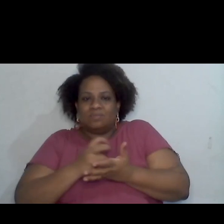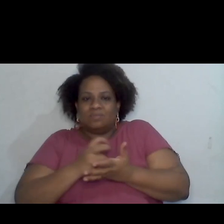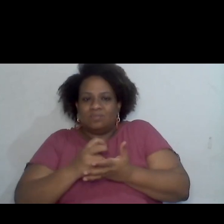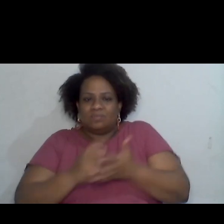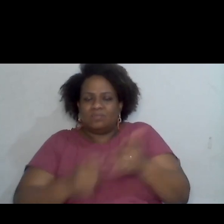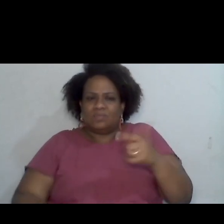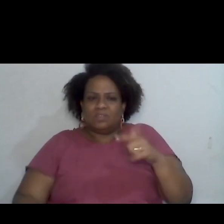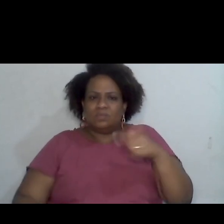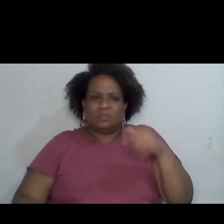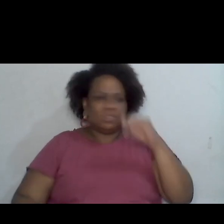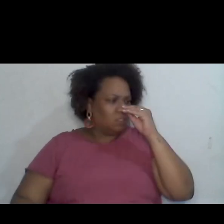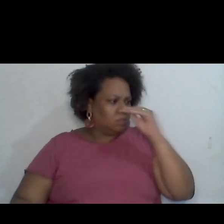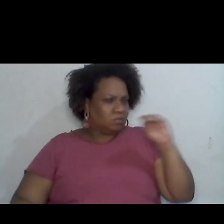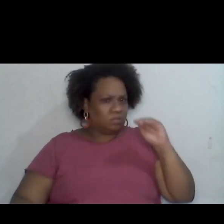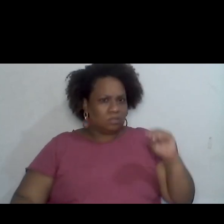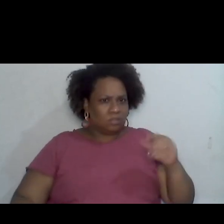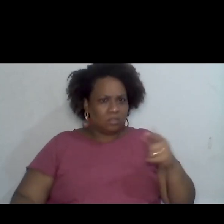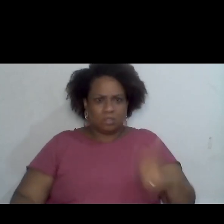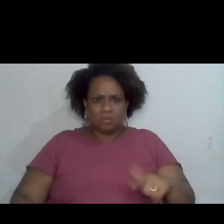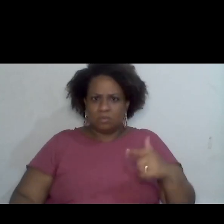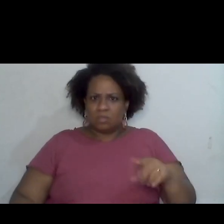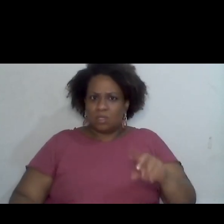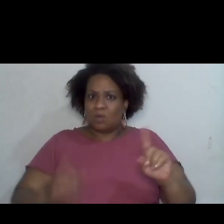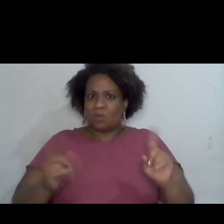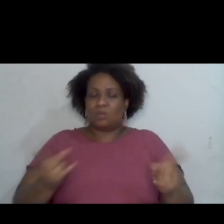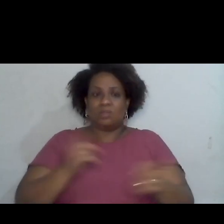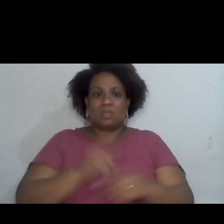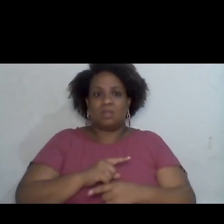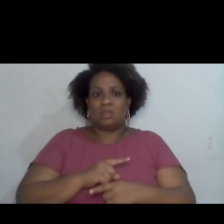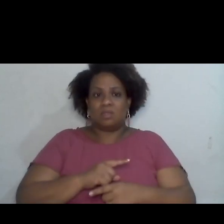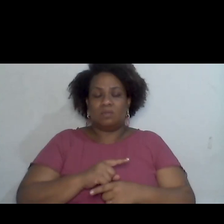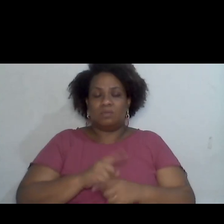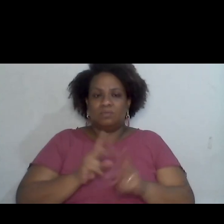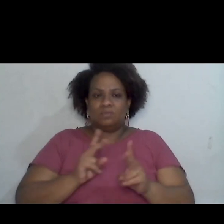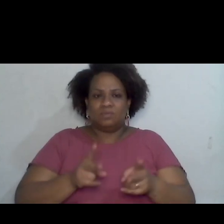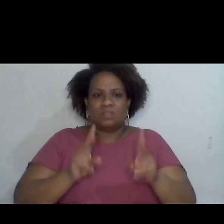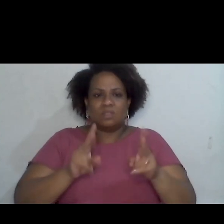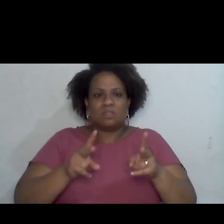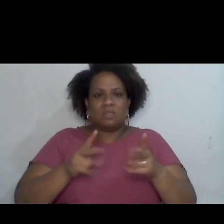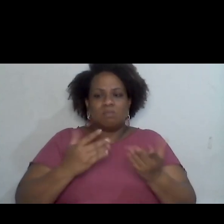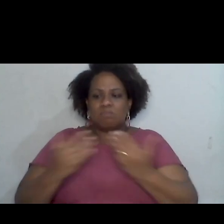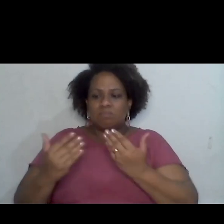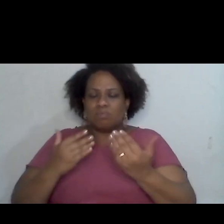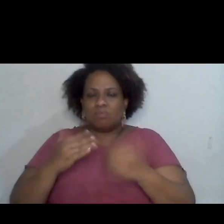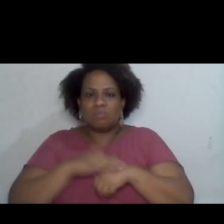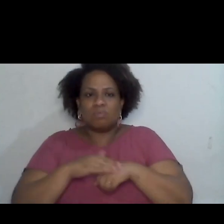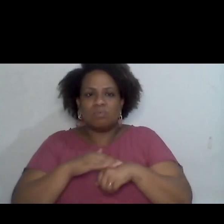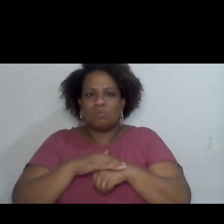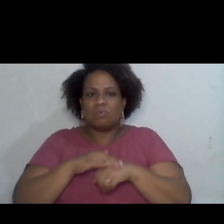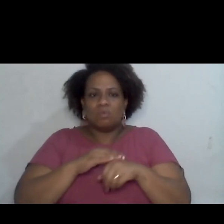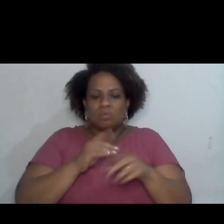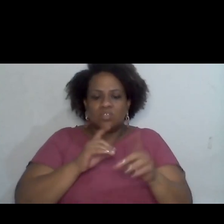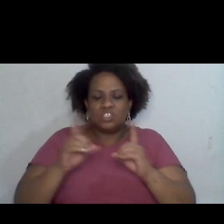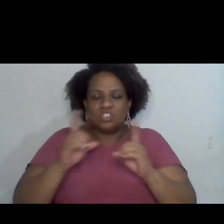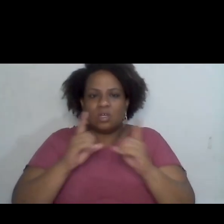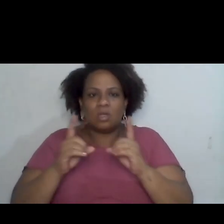ao contrário, a gente tem fortalecido esses canais de diálogo, tem botado as pessoas que têm o que falar e como